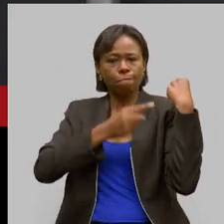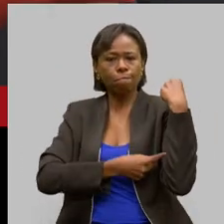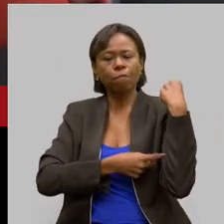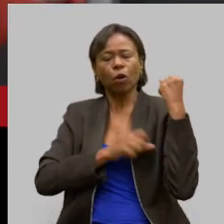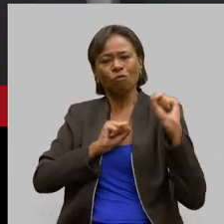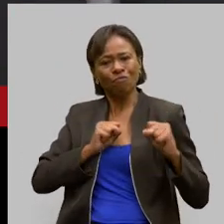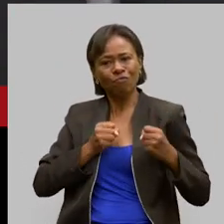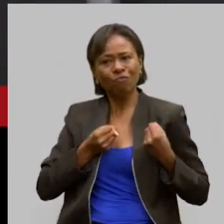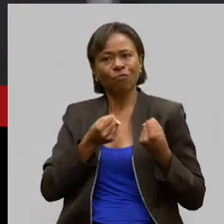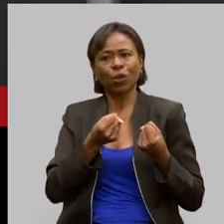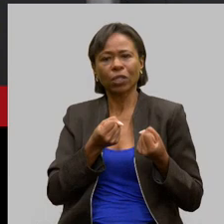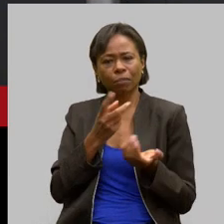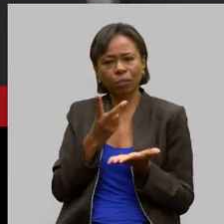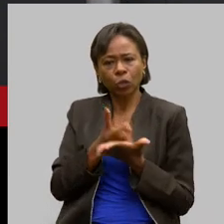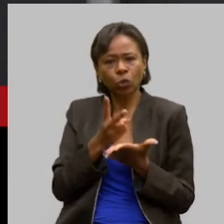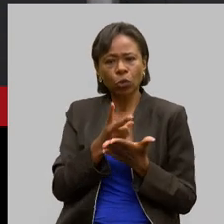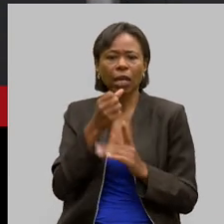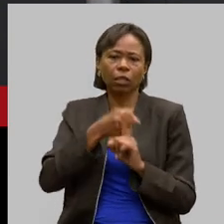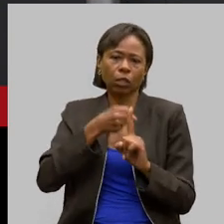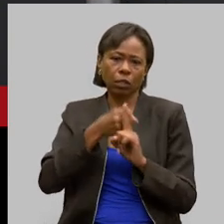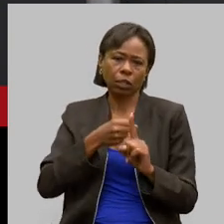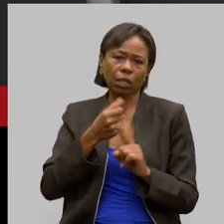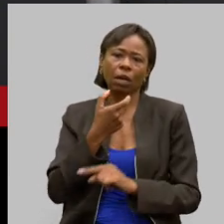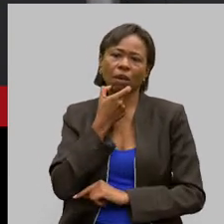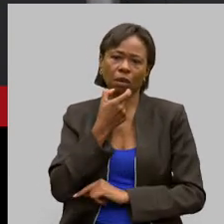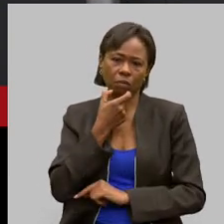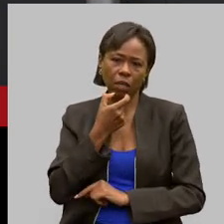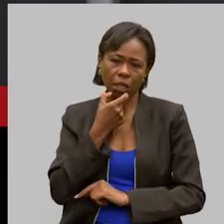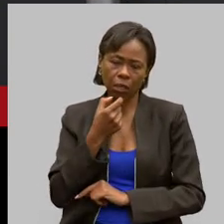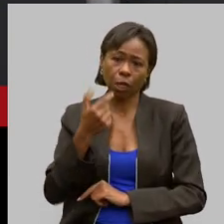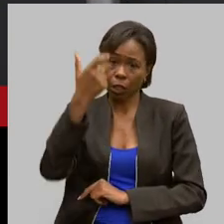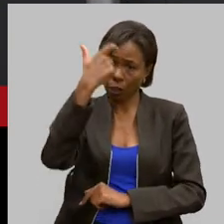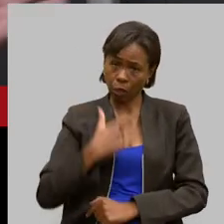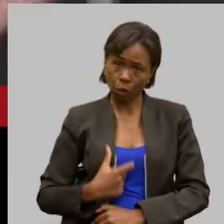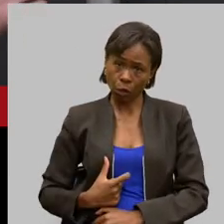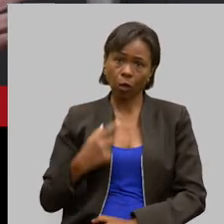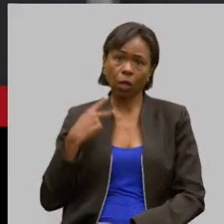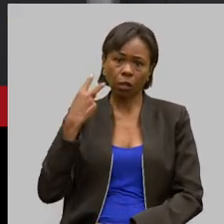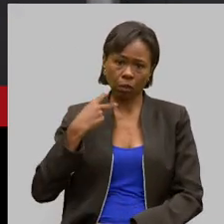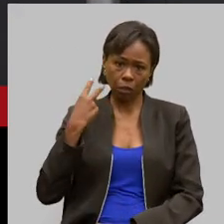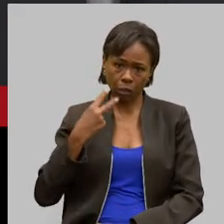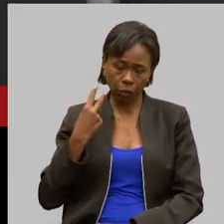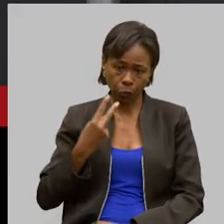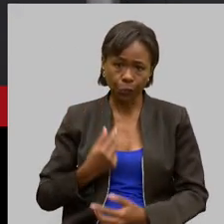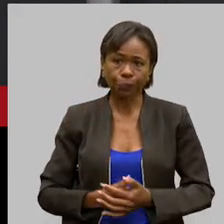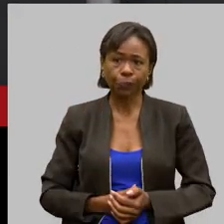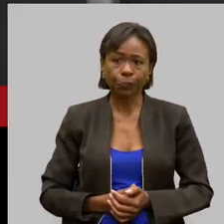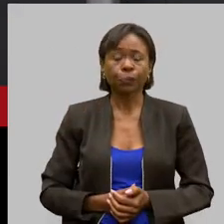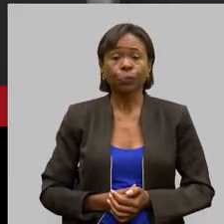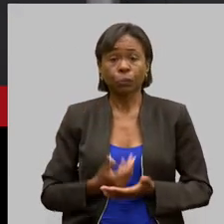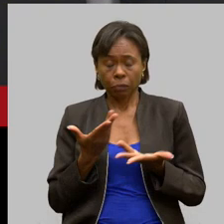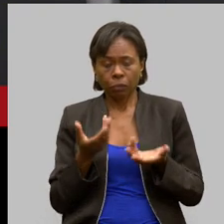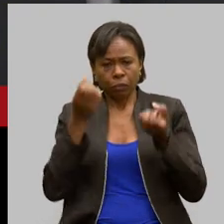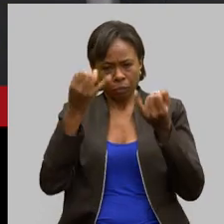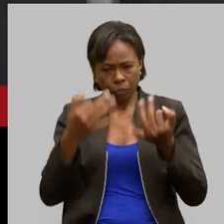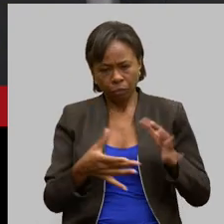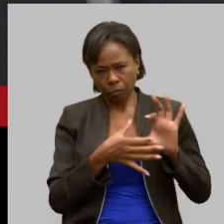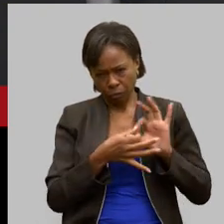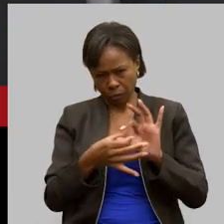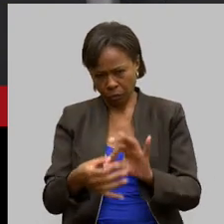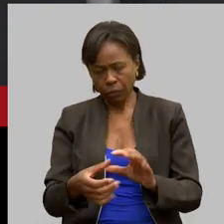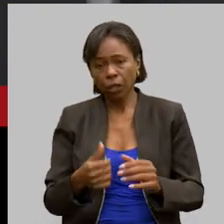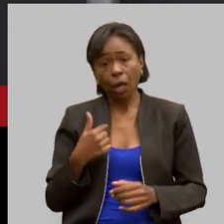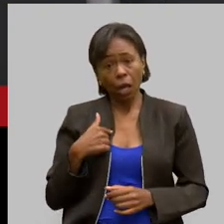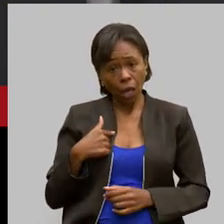com que eu contin continuo essa luta lá em Nova Lima Enquanto vereadora contextualizando vocês eu venho de uma das cidades mais